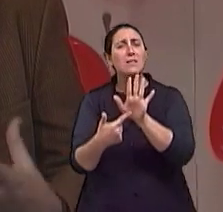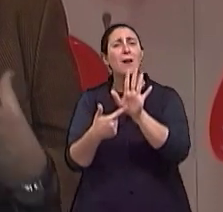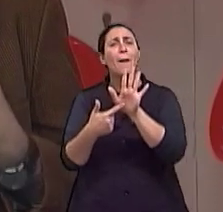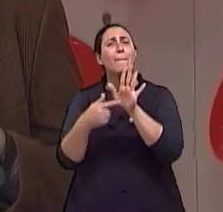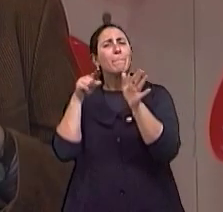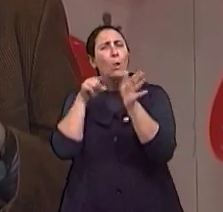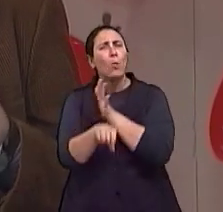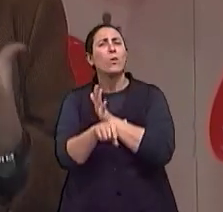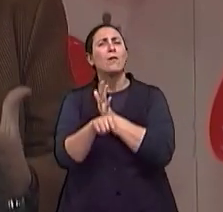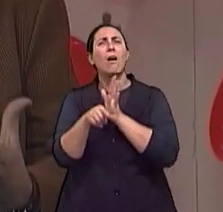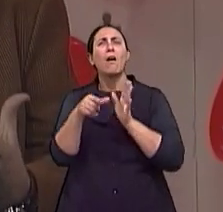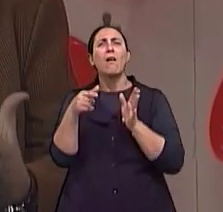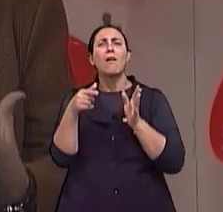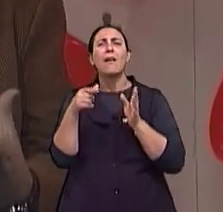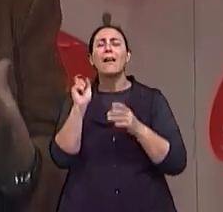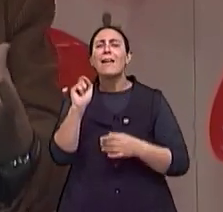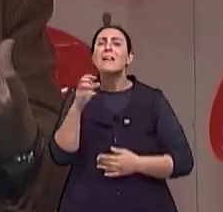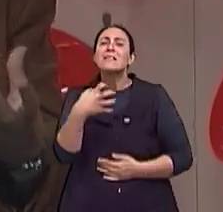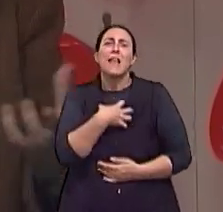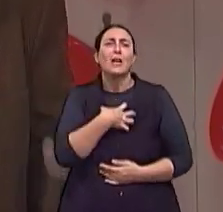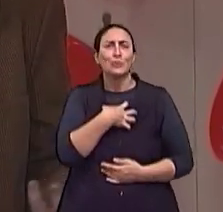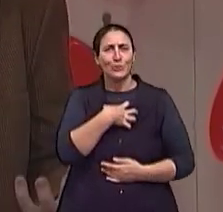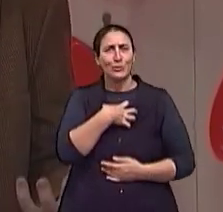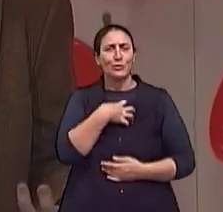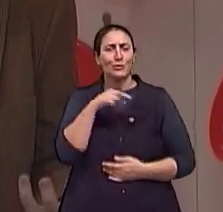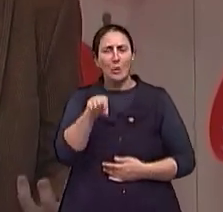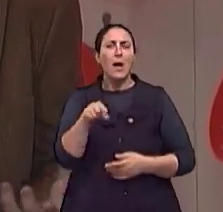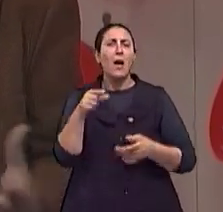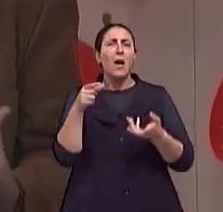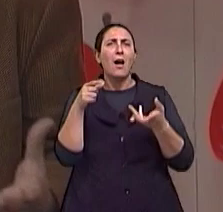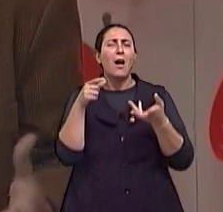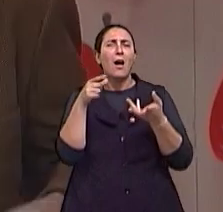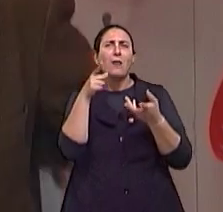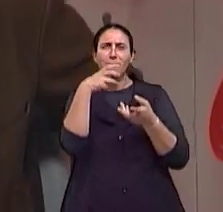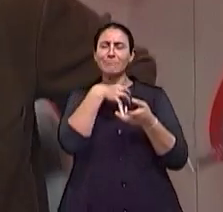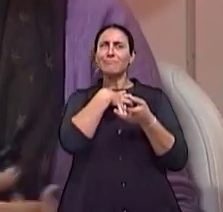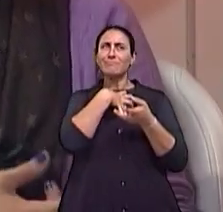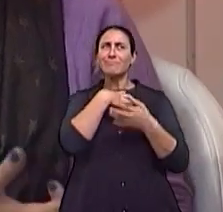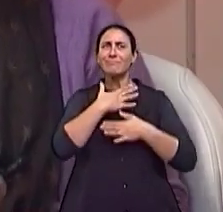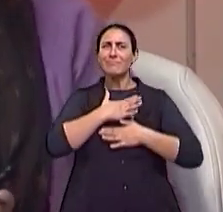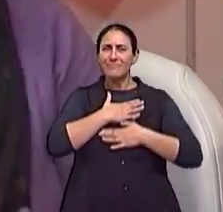mais interessante para quem sente esse afeto do que sobre o fenômeno em si. Claro, né? Claro.